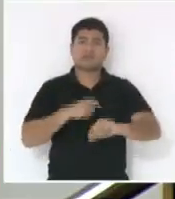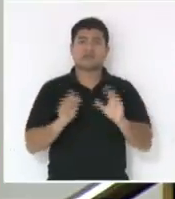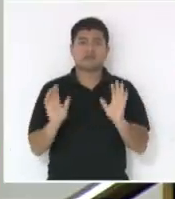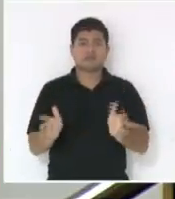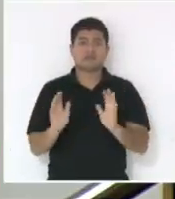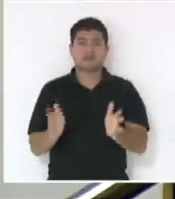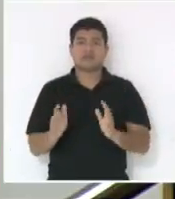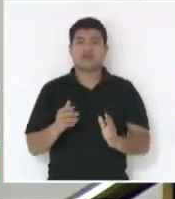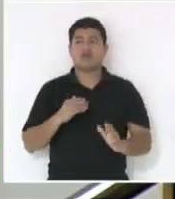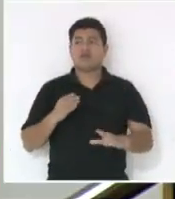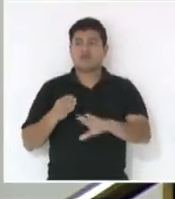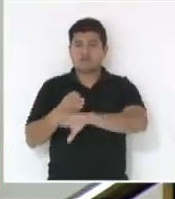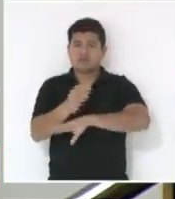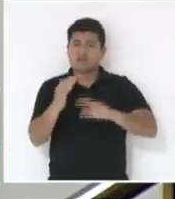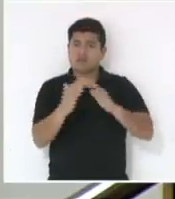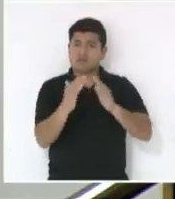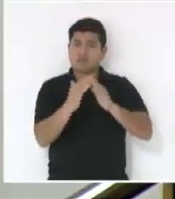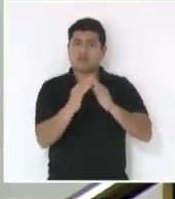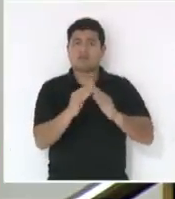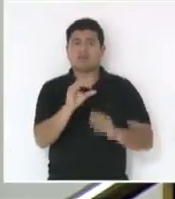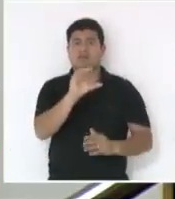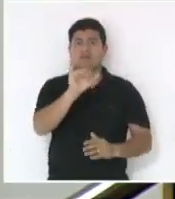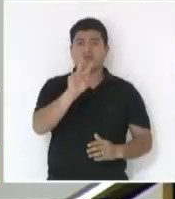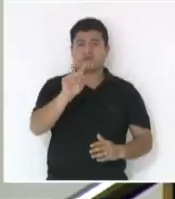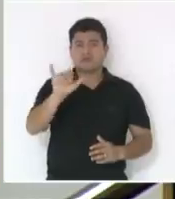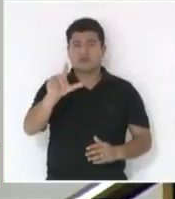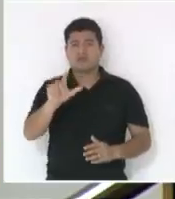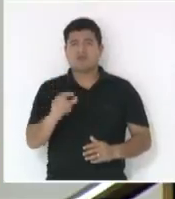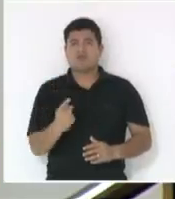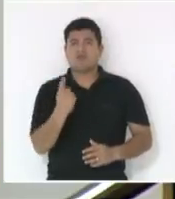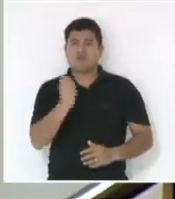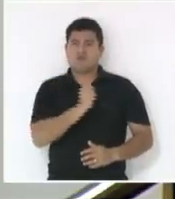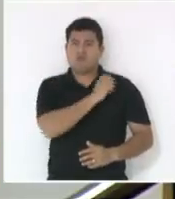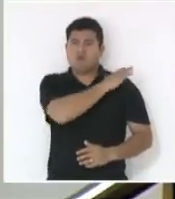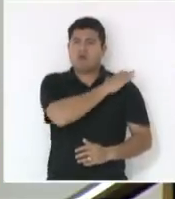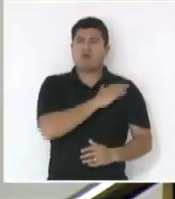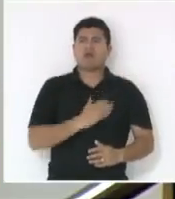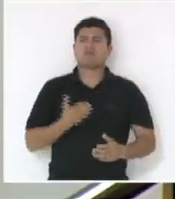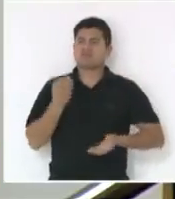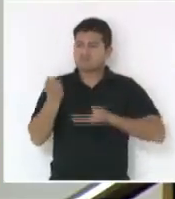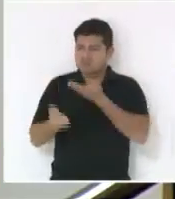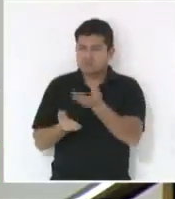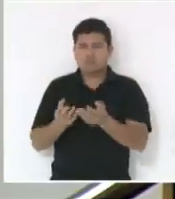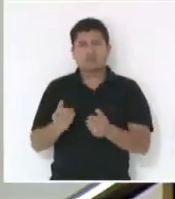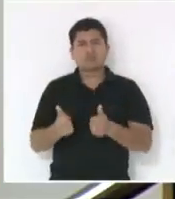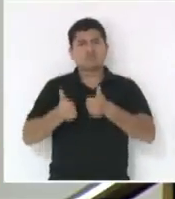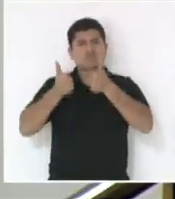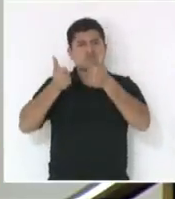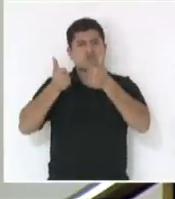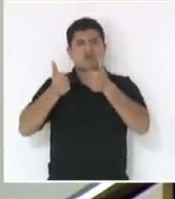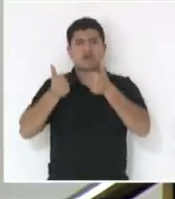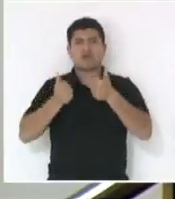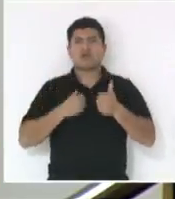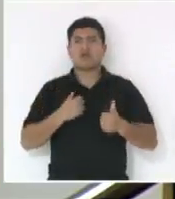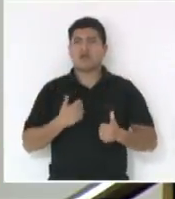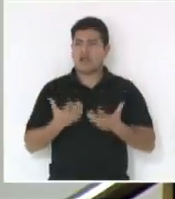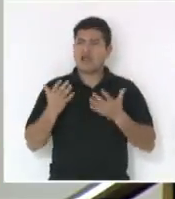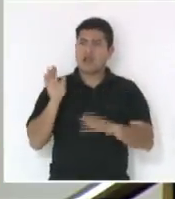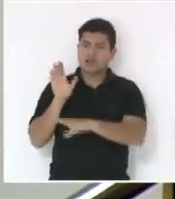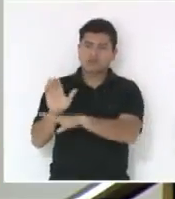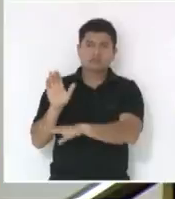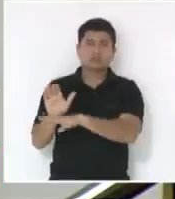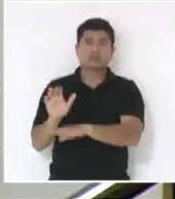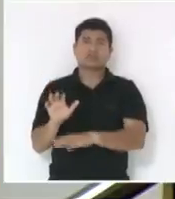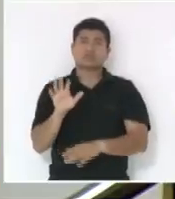na Casa Civil e o Coronel Batista Cordeiro atendeu muito bem, muito bem. Se colocou à disposição, mas